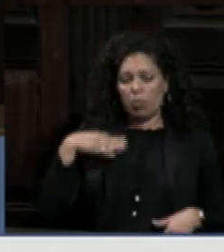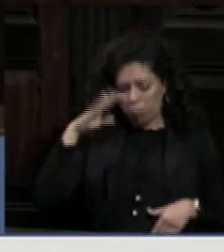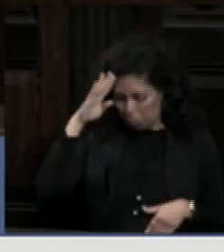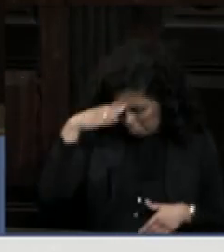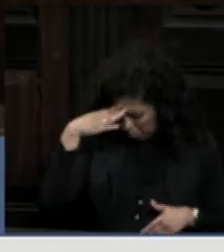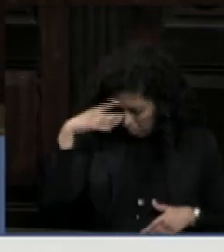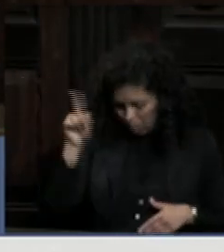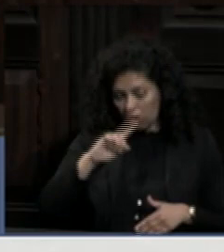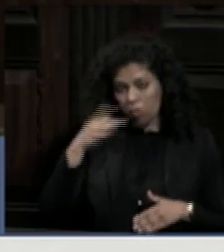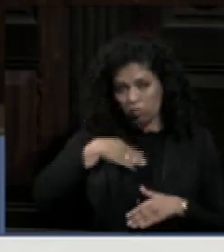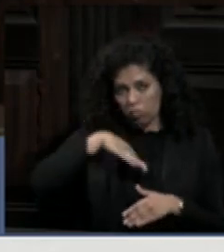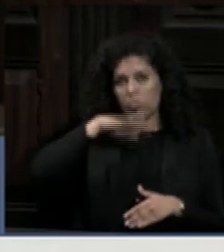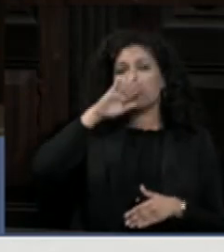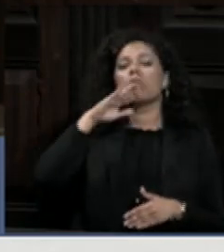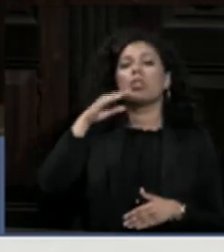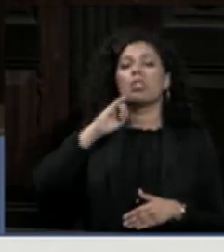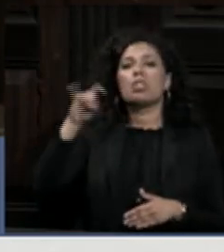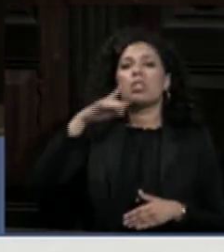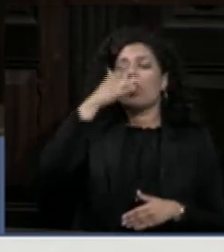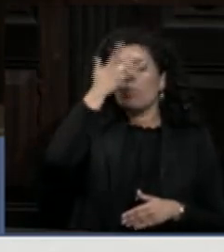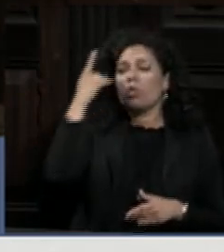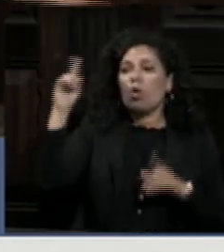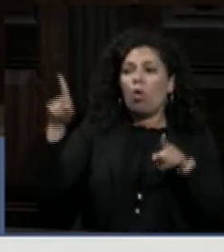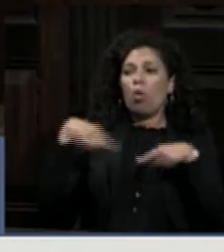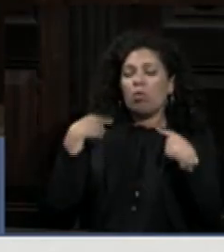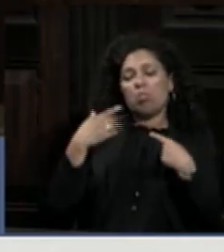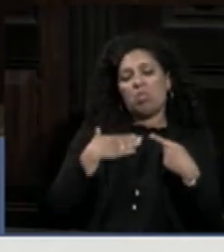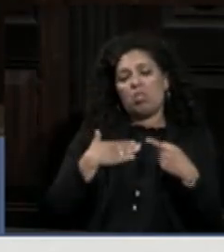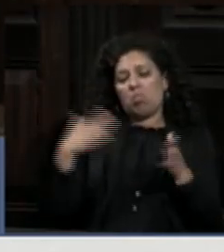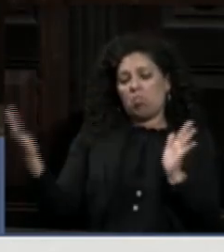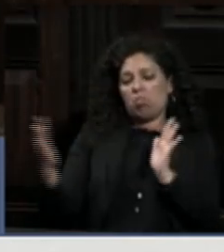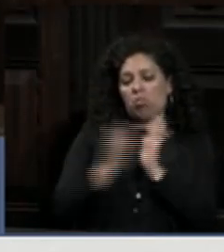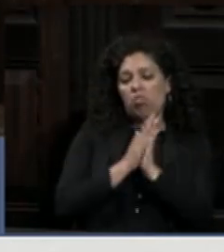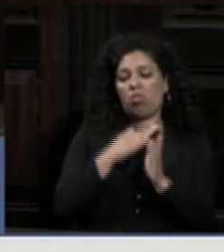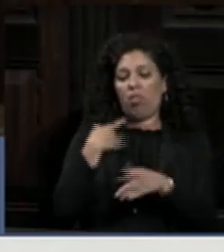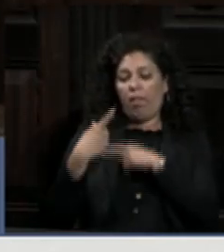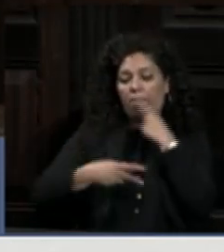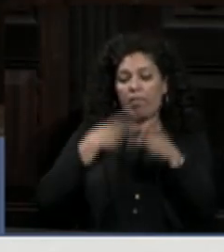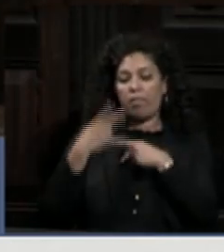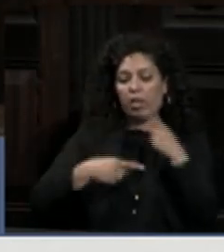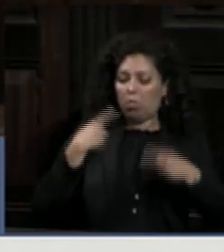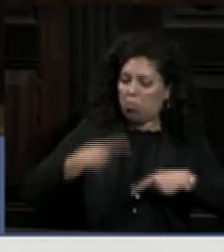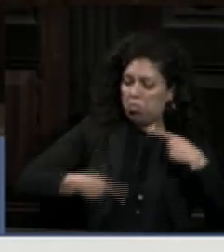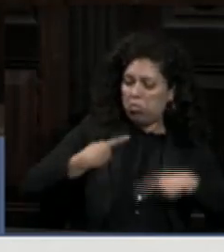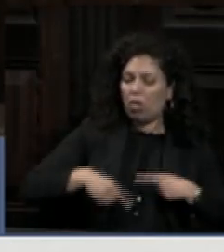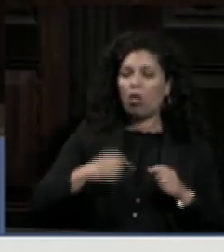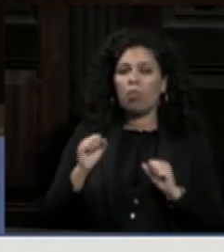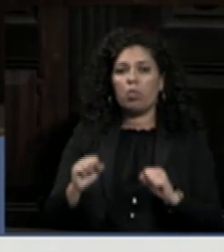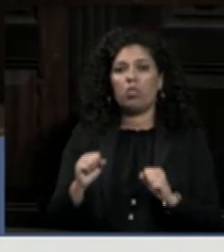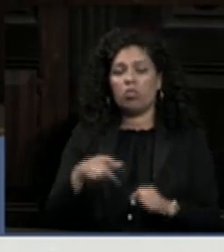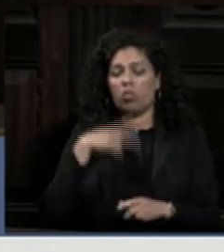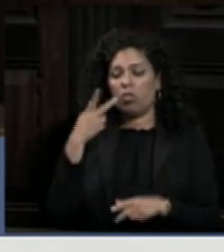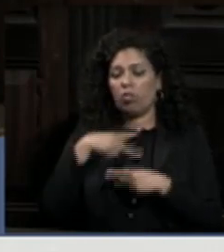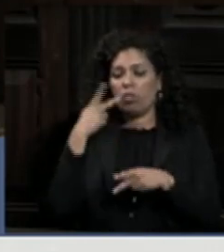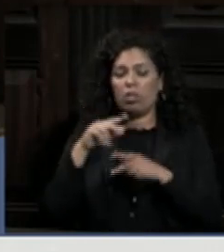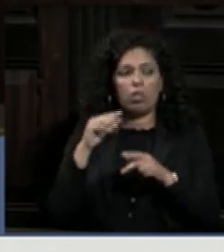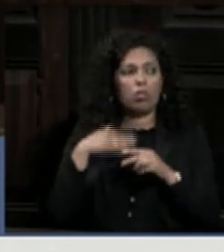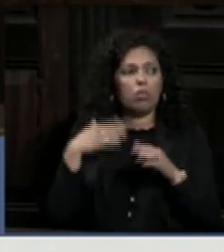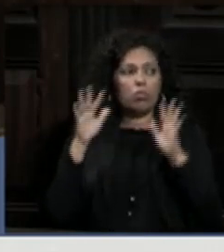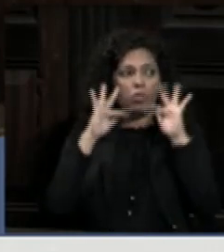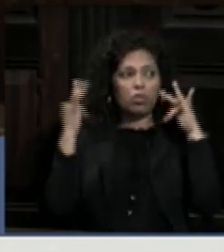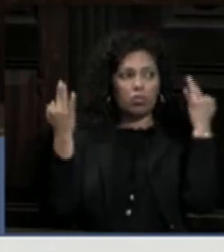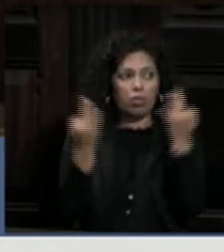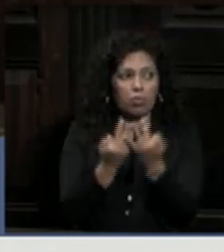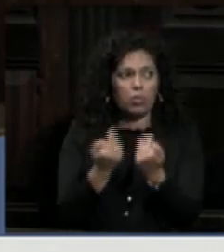adversários quiserem derrotado tem o menor problema já falei pra minha família já falei inclusive com vossa excelência será